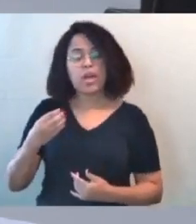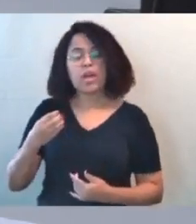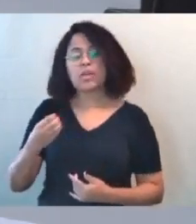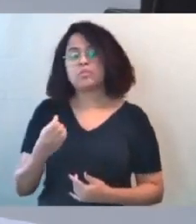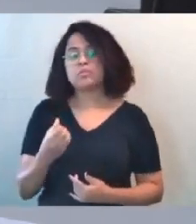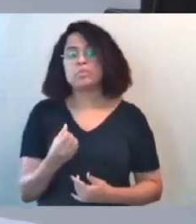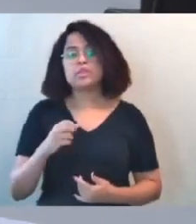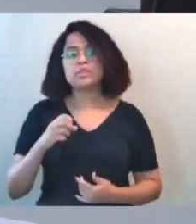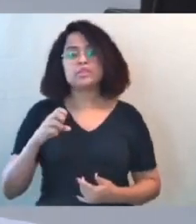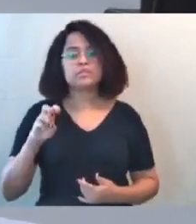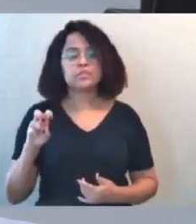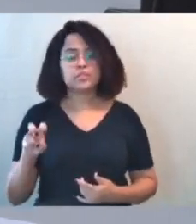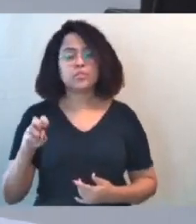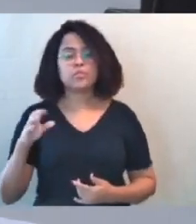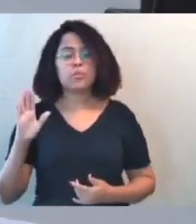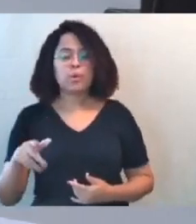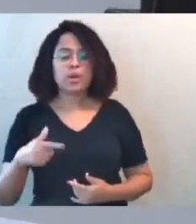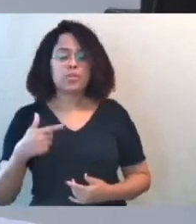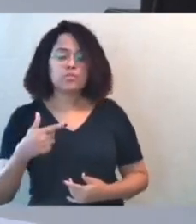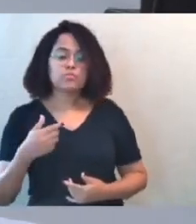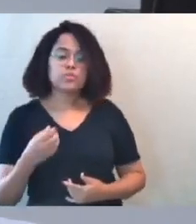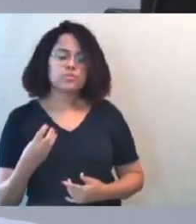465-2023, que consta isso daqui, ó.